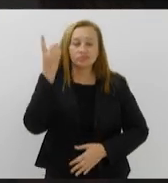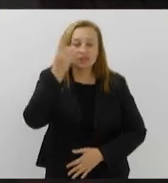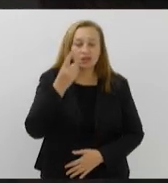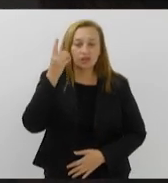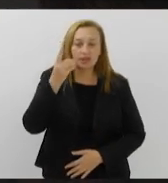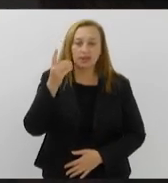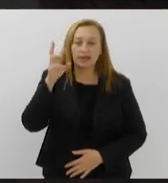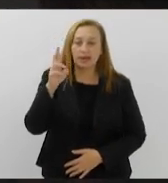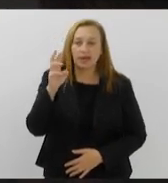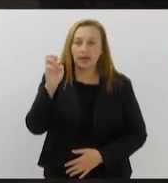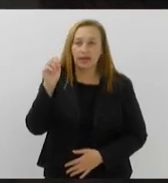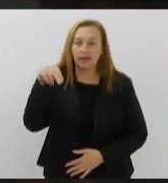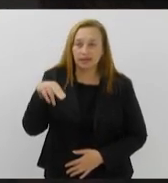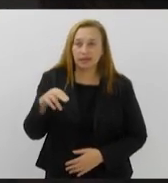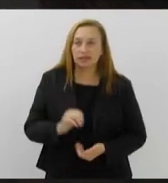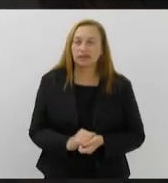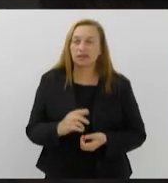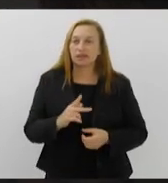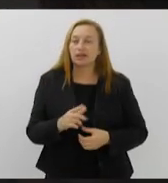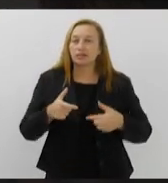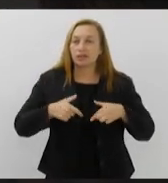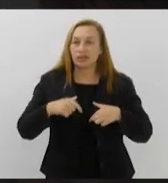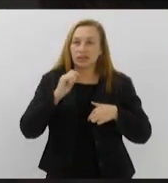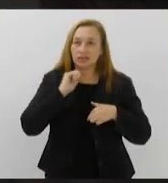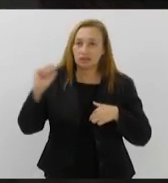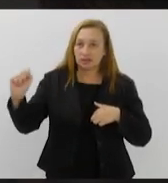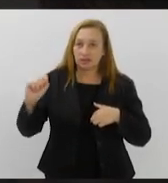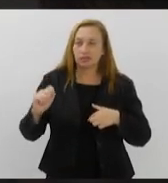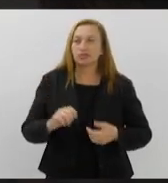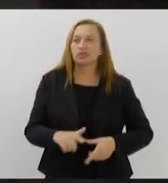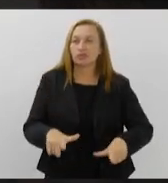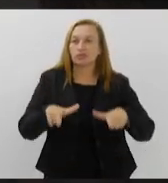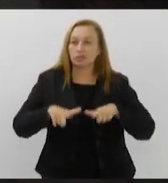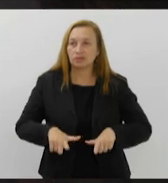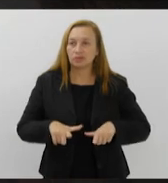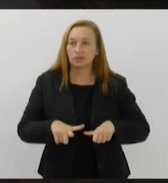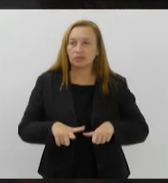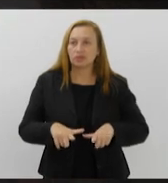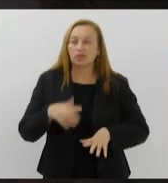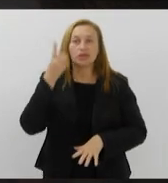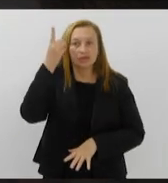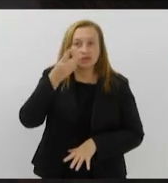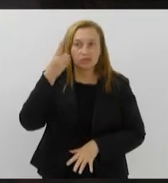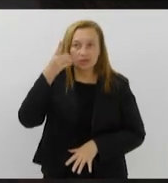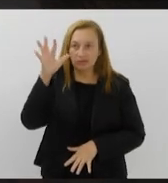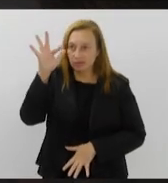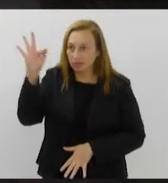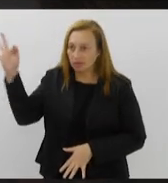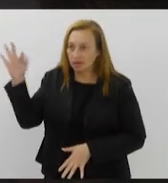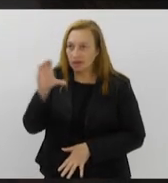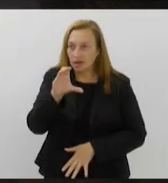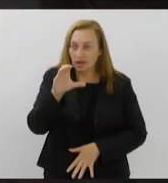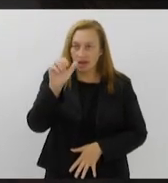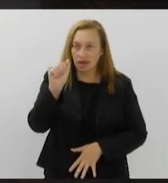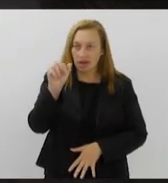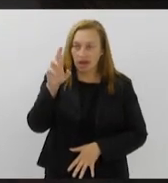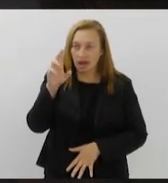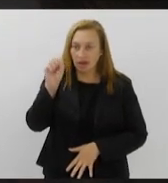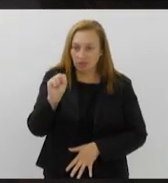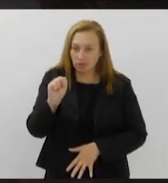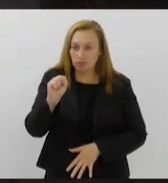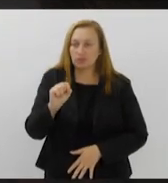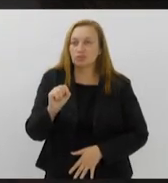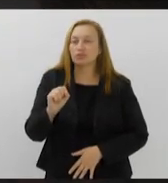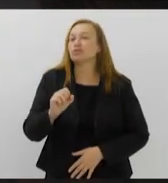Renan Jordi, que concede a medalha Tiradentes, o respectivo diploma, excelentíssimo deputado federal, Carlos Roberto Coelho de